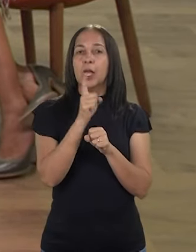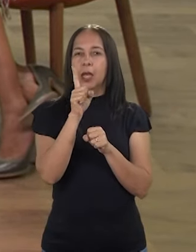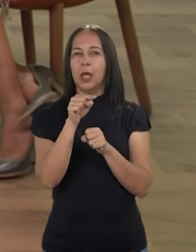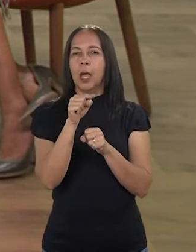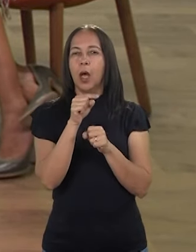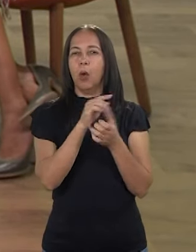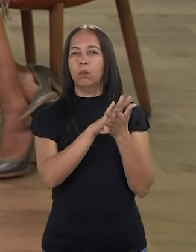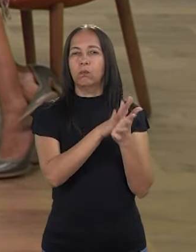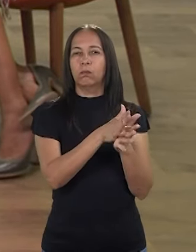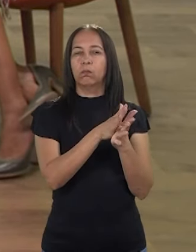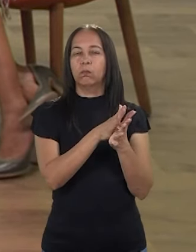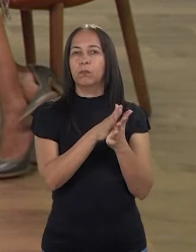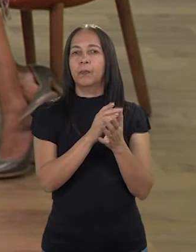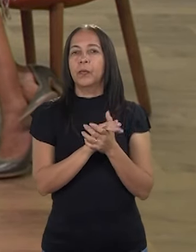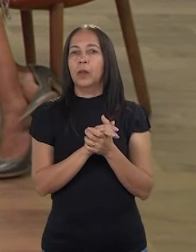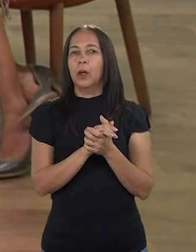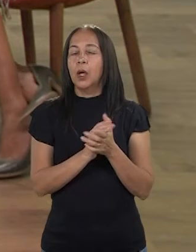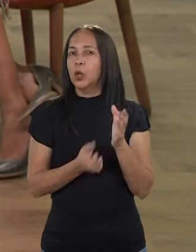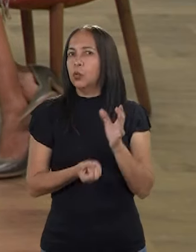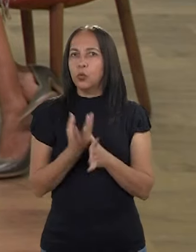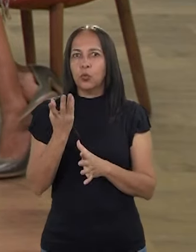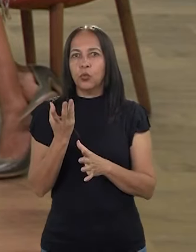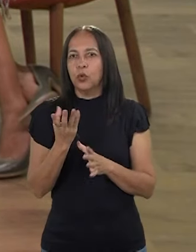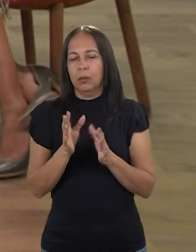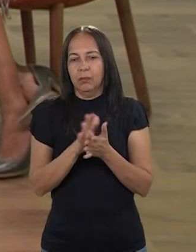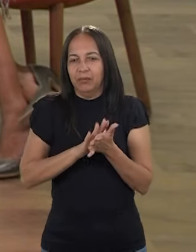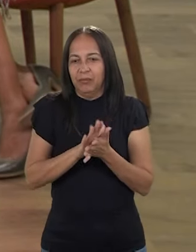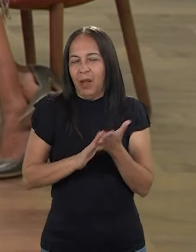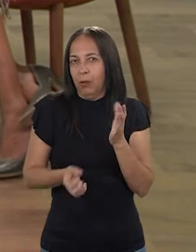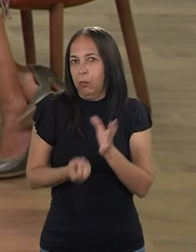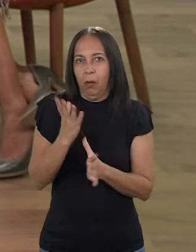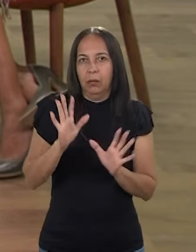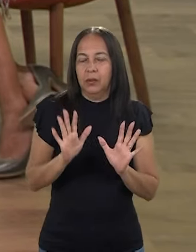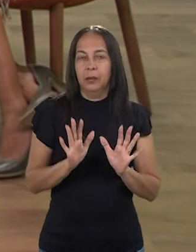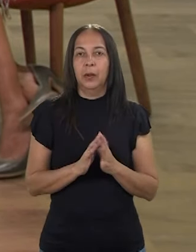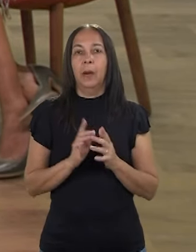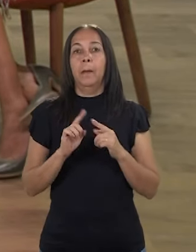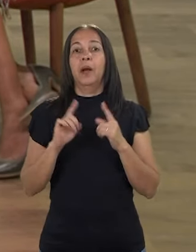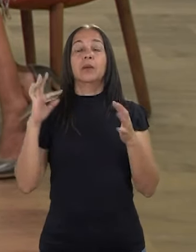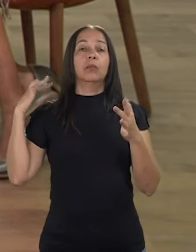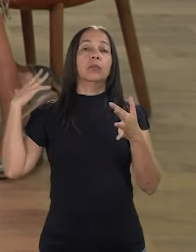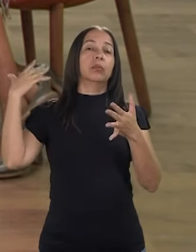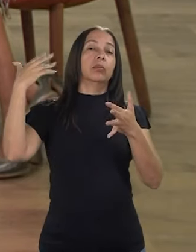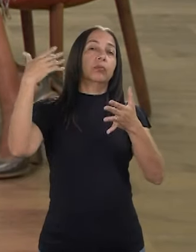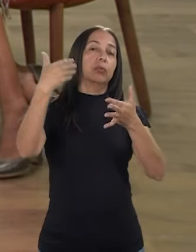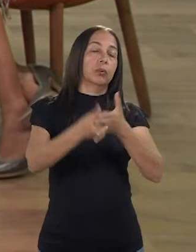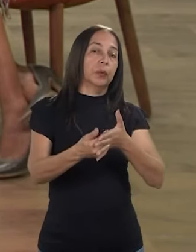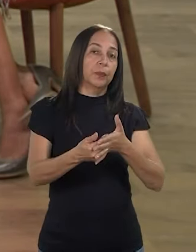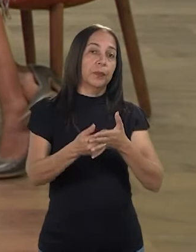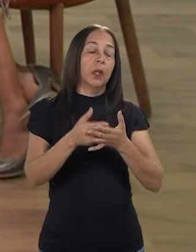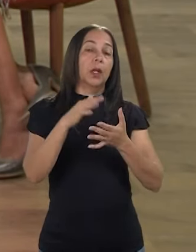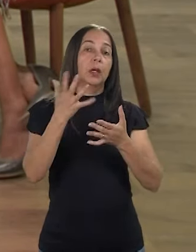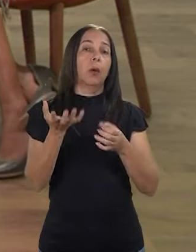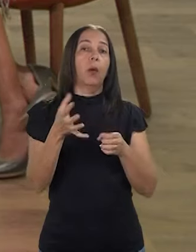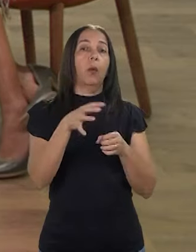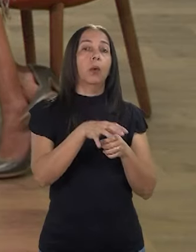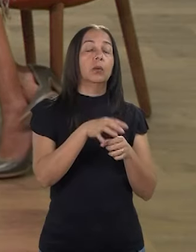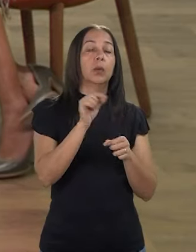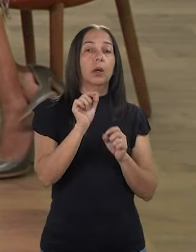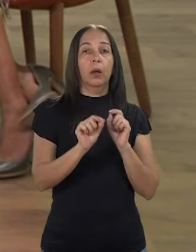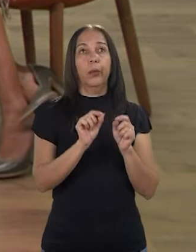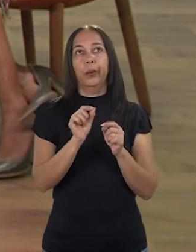racismo não tem como isso desaparecer de um dia pro outro na verdade eh eh o que acontece então a esse processo em que a